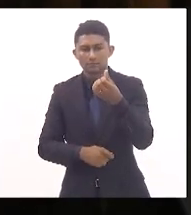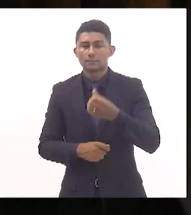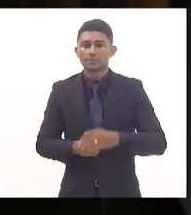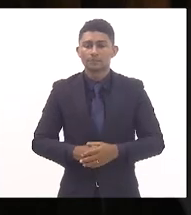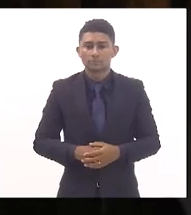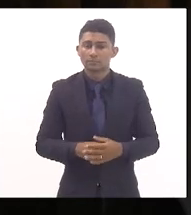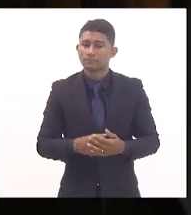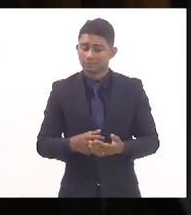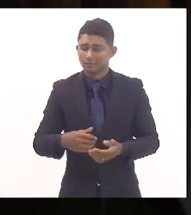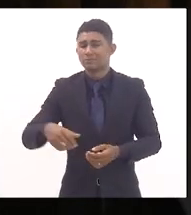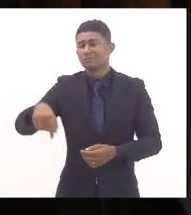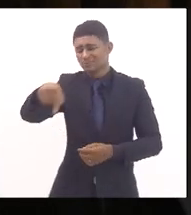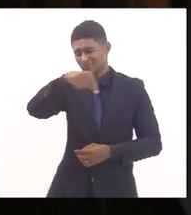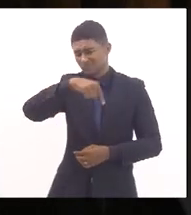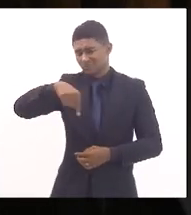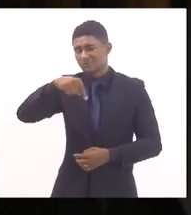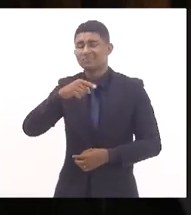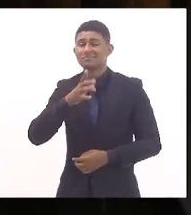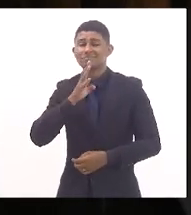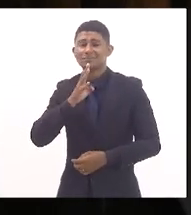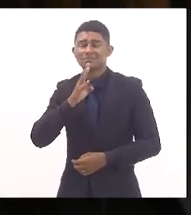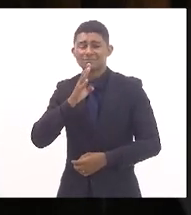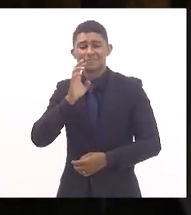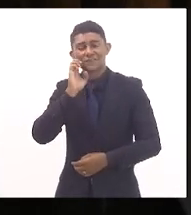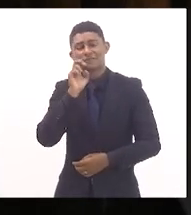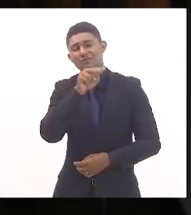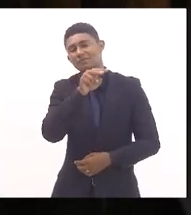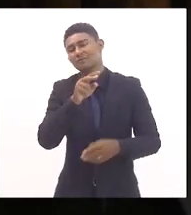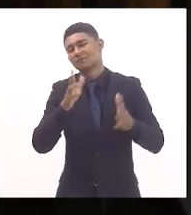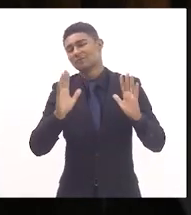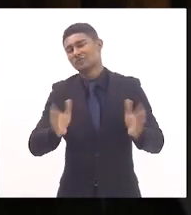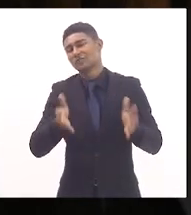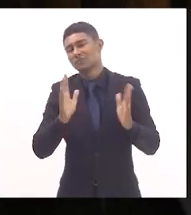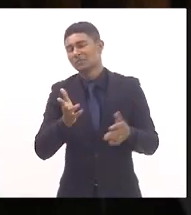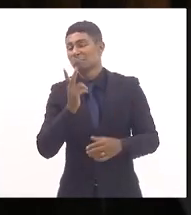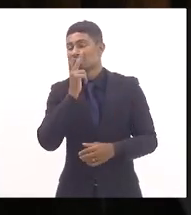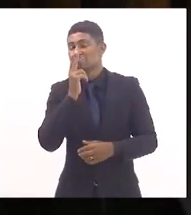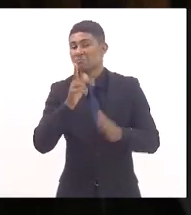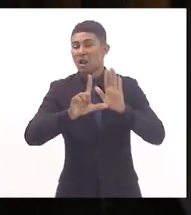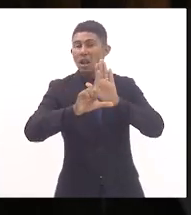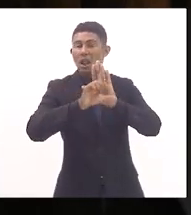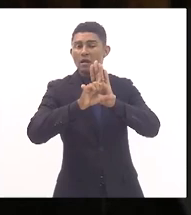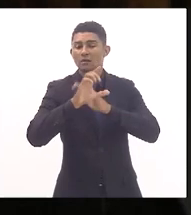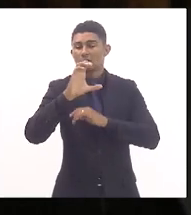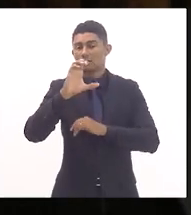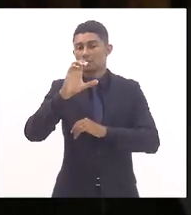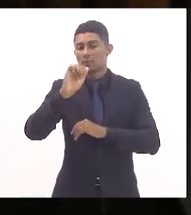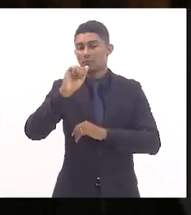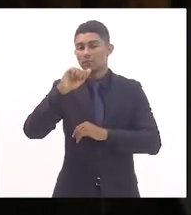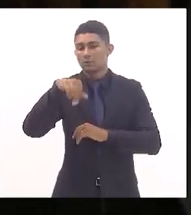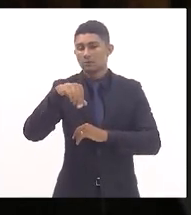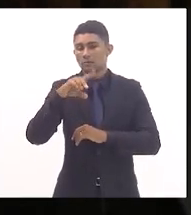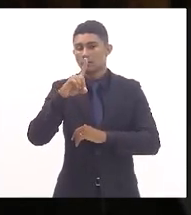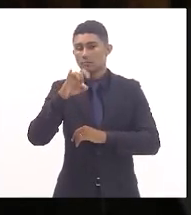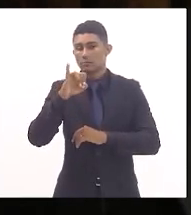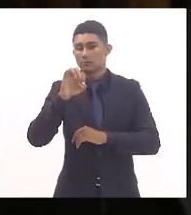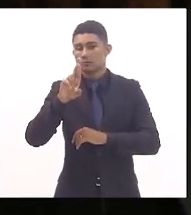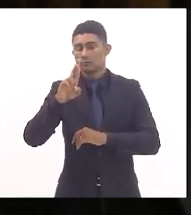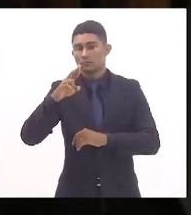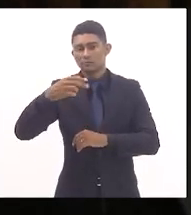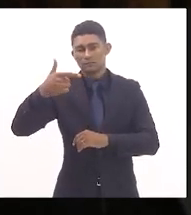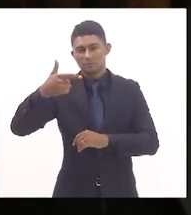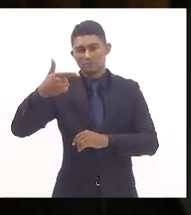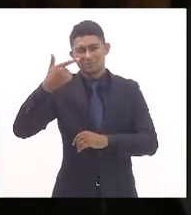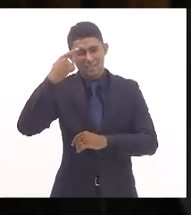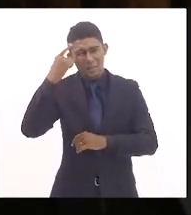e nós já vimos esse filme e se parece a lei kandir 21 eu falei candidíase também